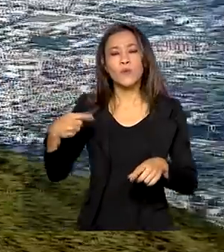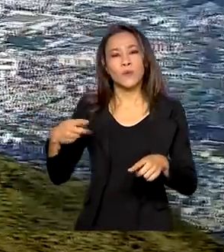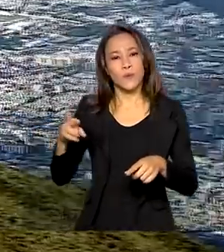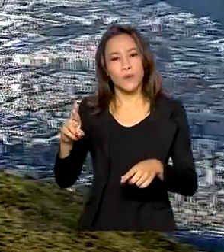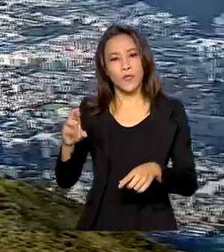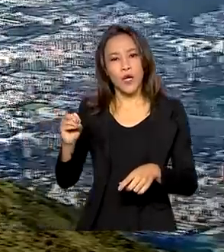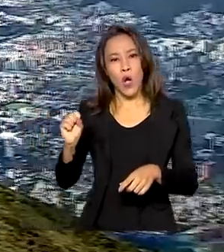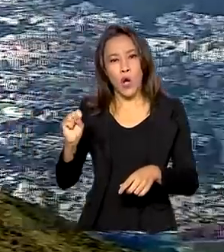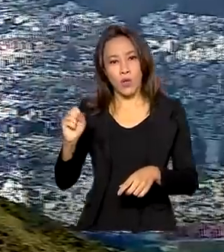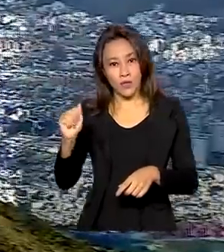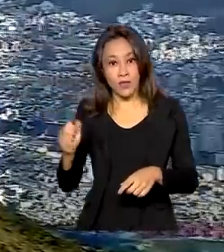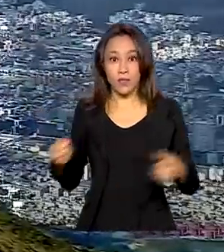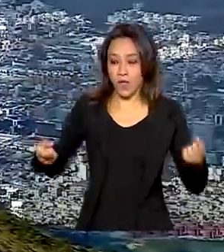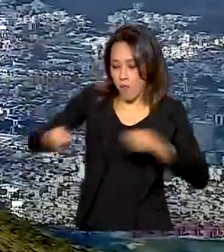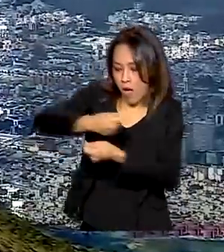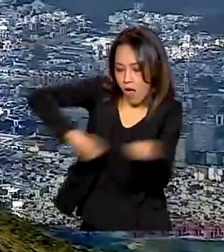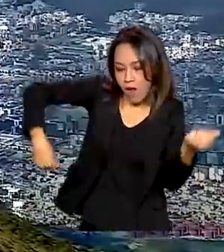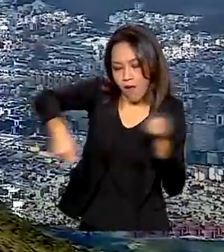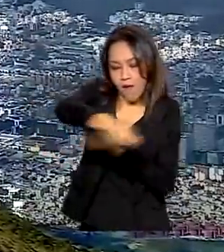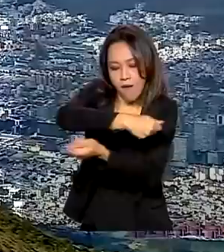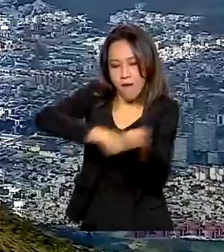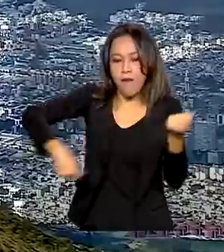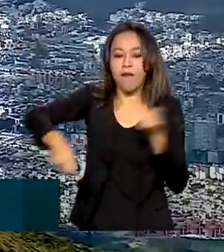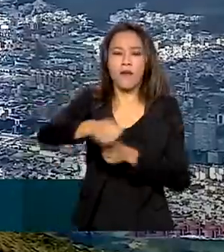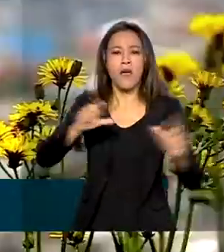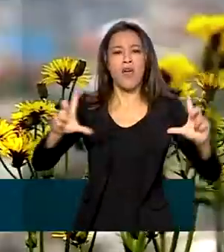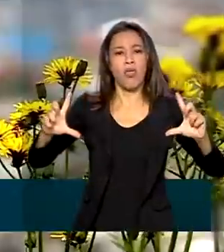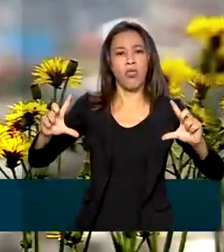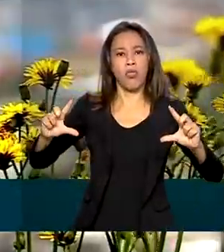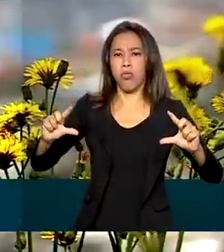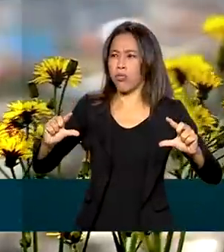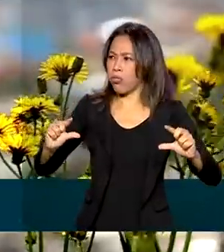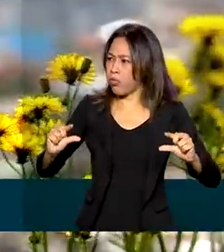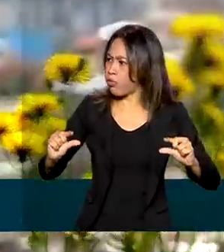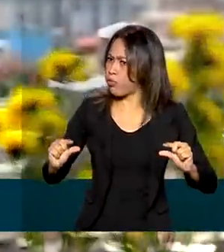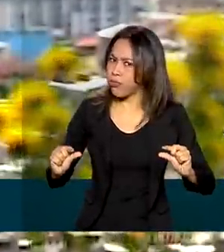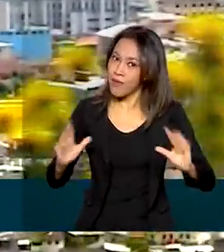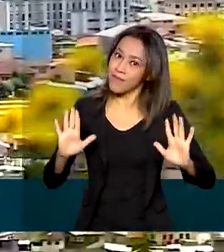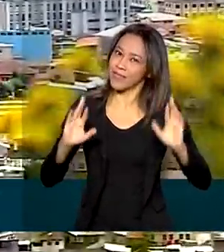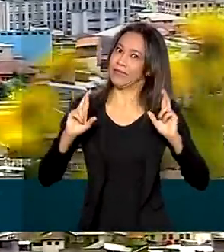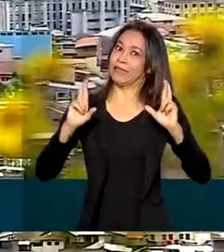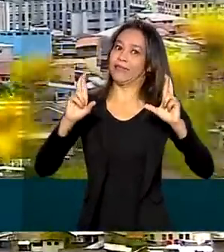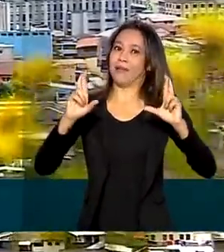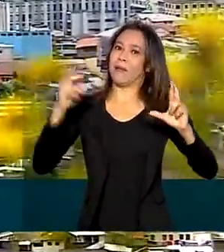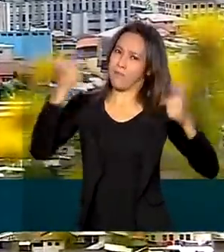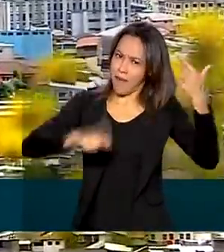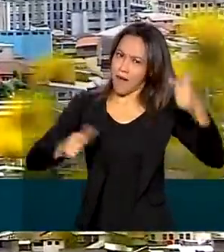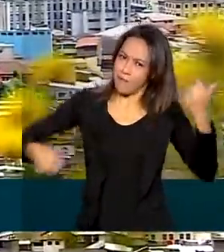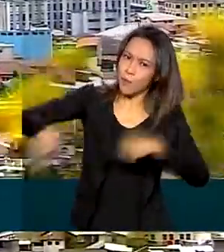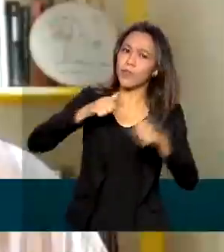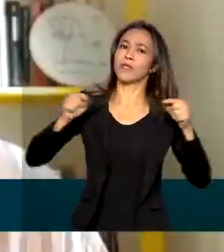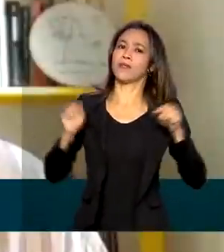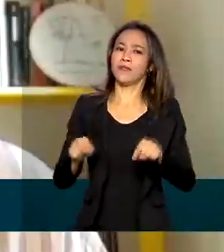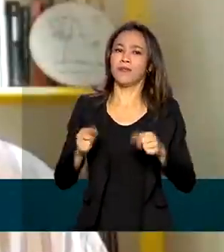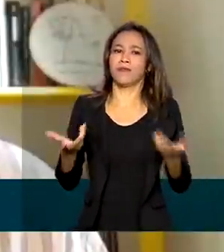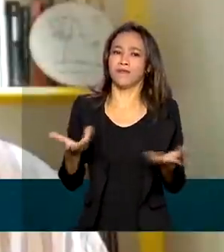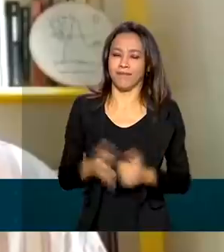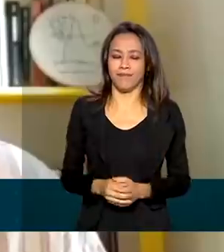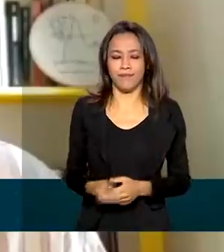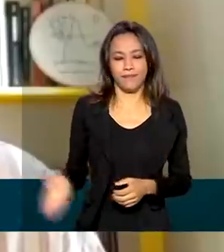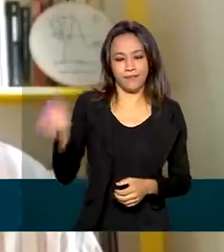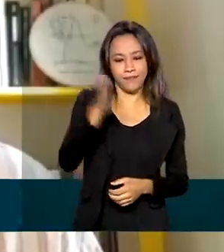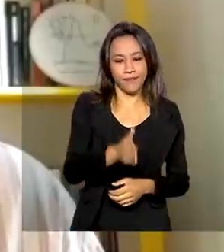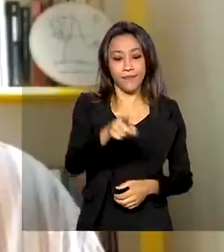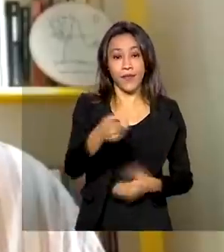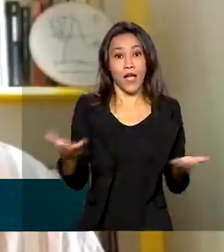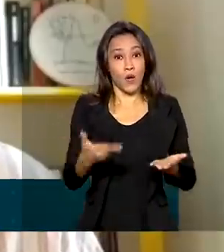Os negócios entre as duas nações diminuíram nos últimos anos, mas a expectativa é de mudança nesse quadro. A chegada do